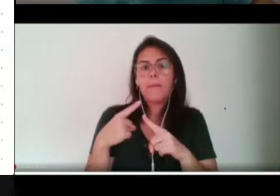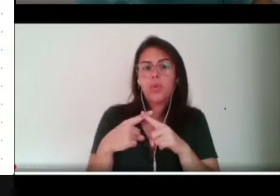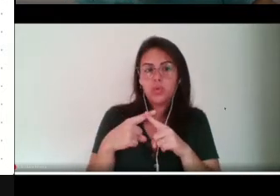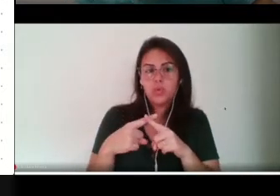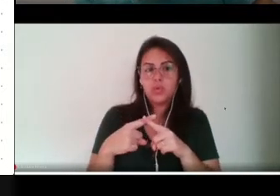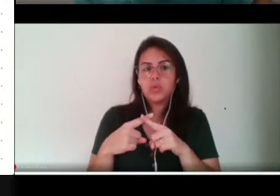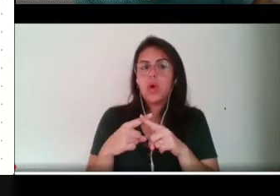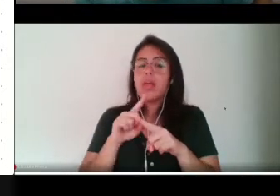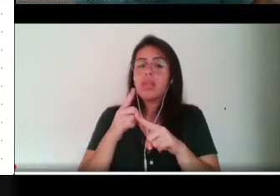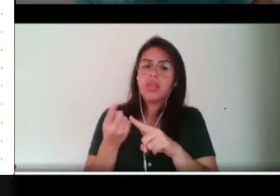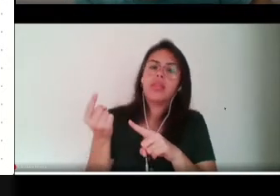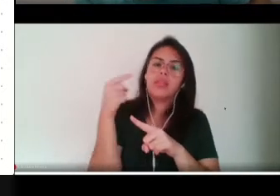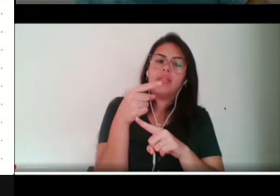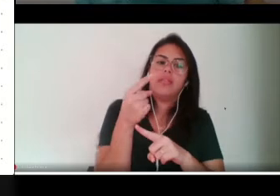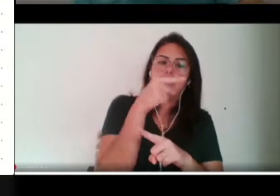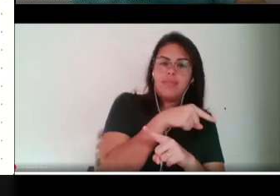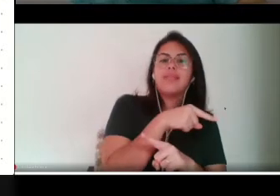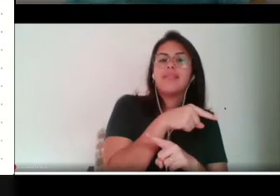somas aqui, tá bom?